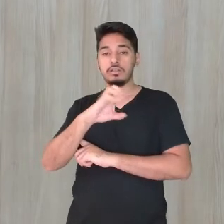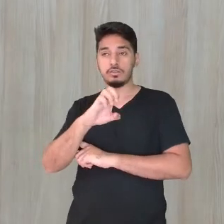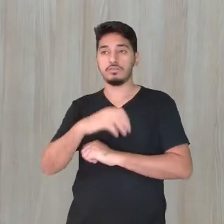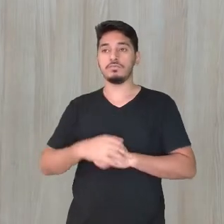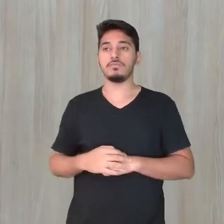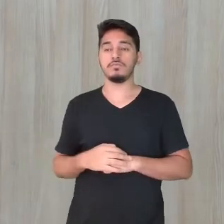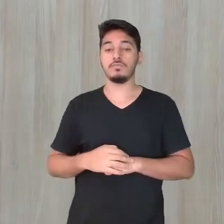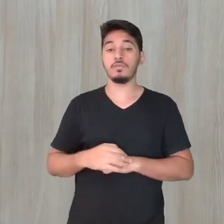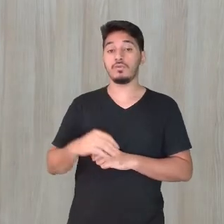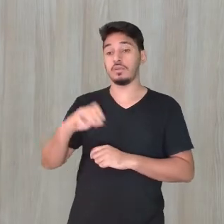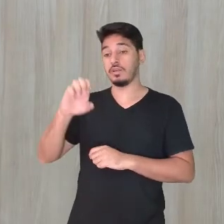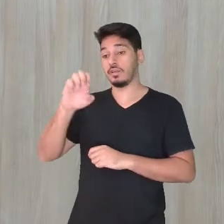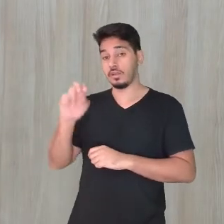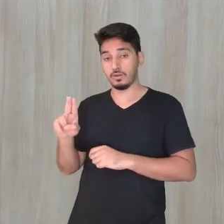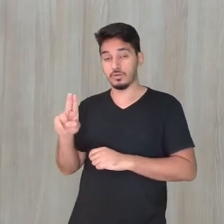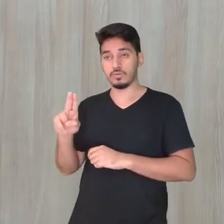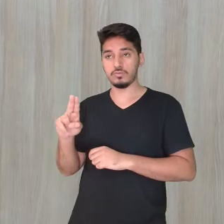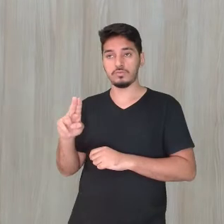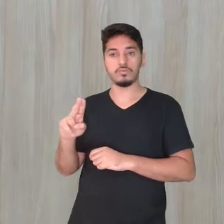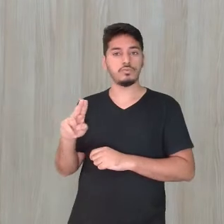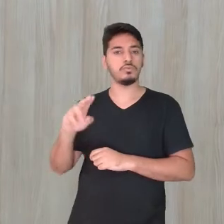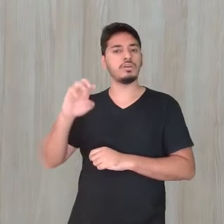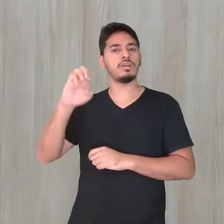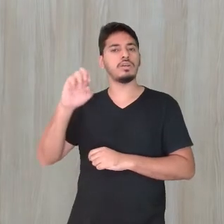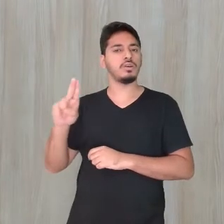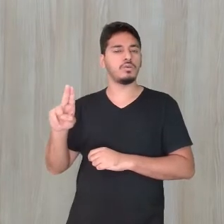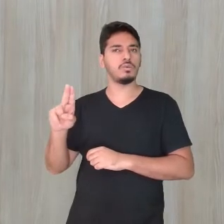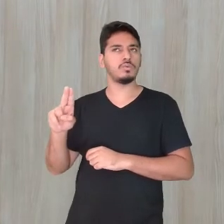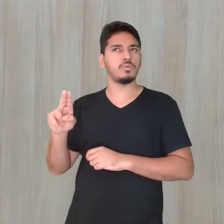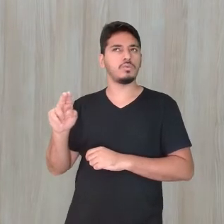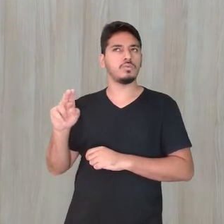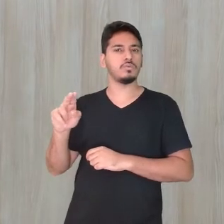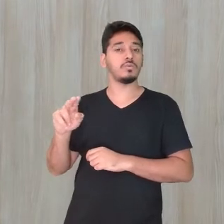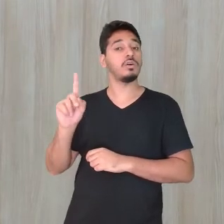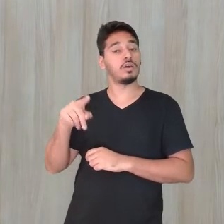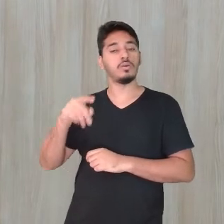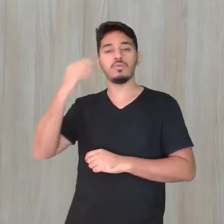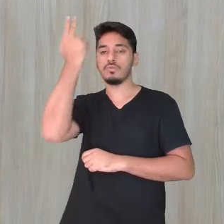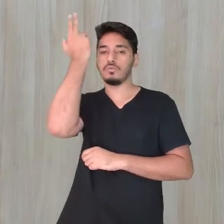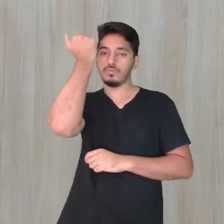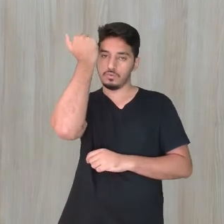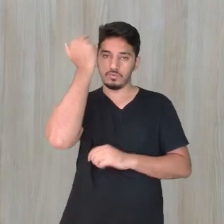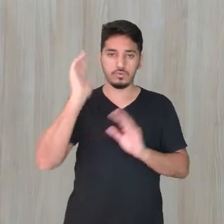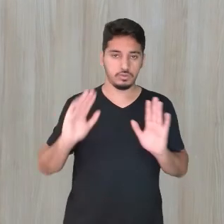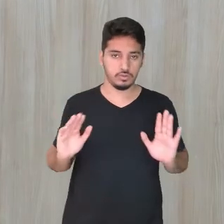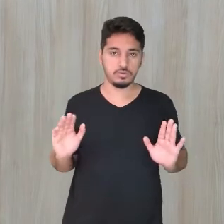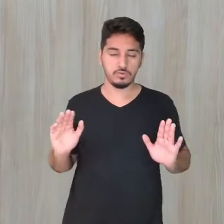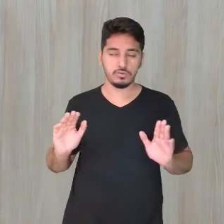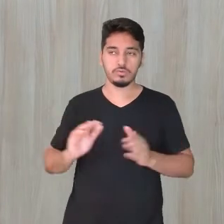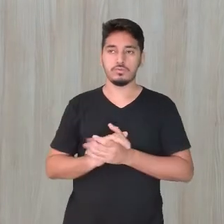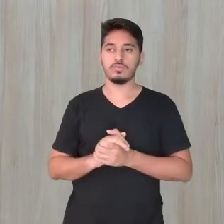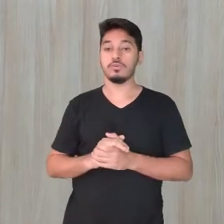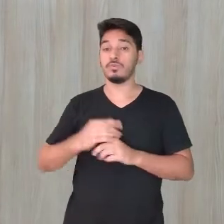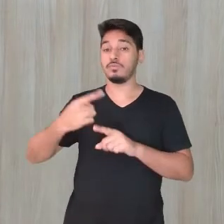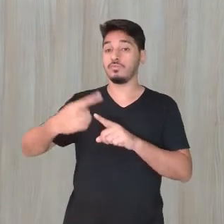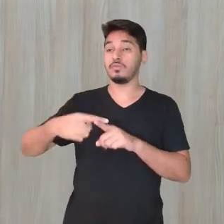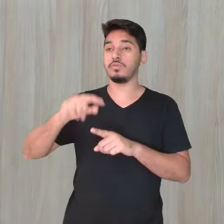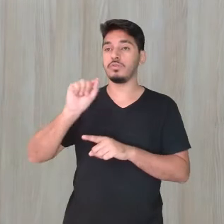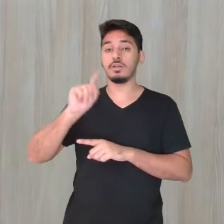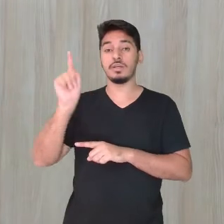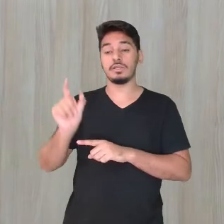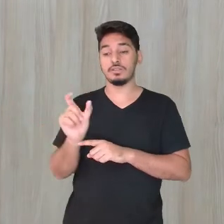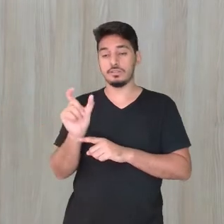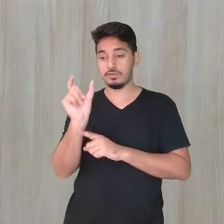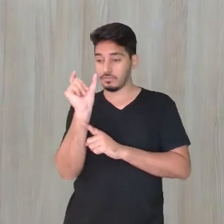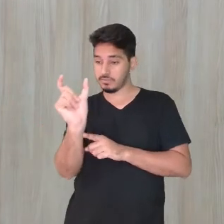eu, nessa frase aqui, eu devo estar muito atrasado. Quem é que está atrasado? O coelho, tá certo? Porque essa é a